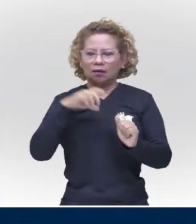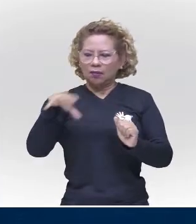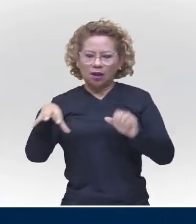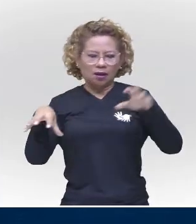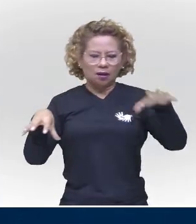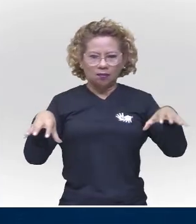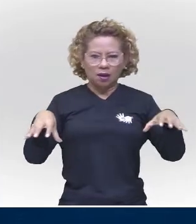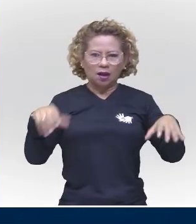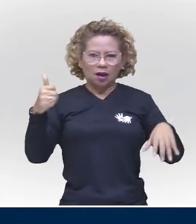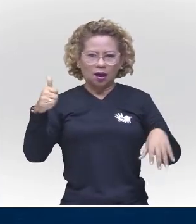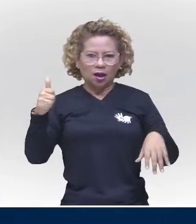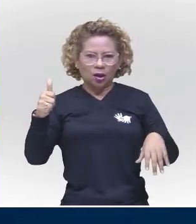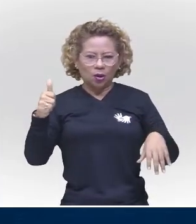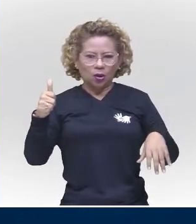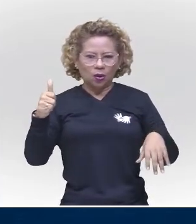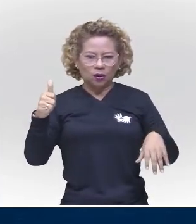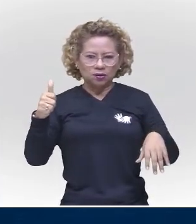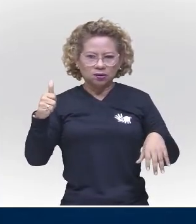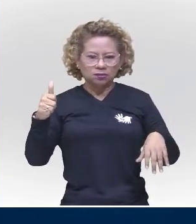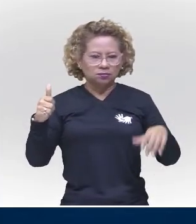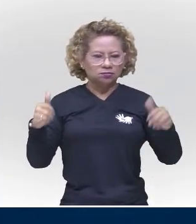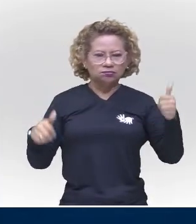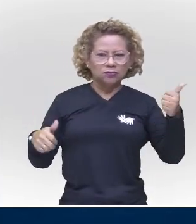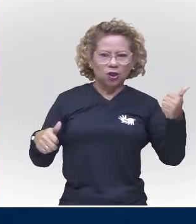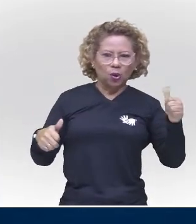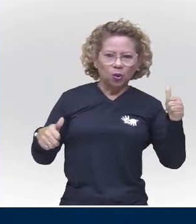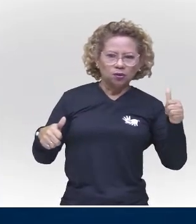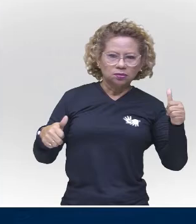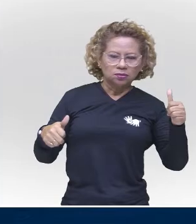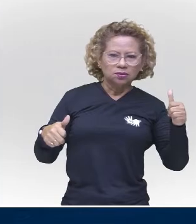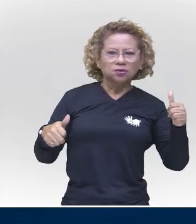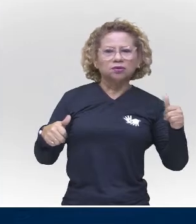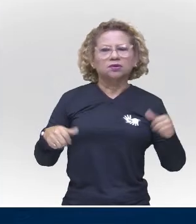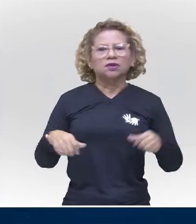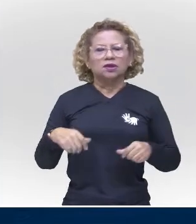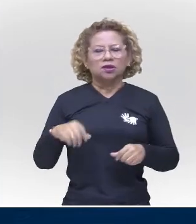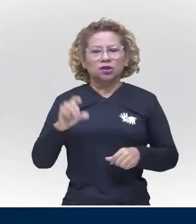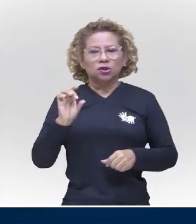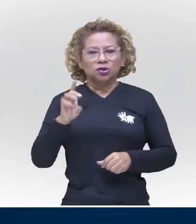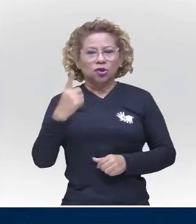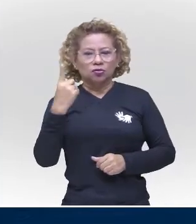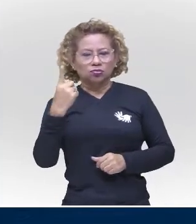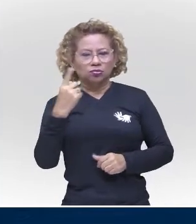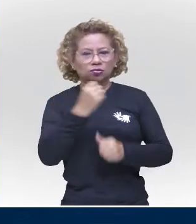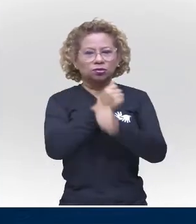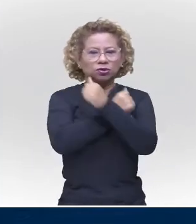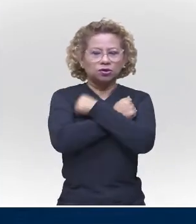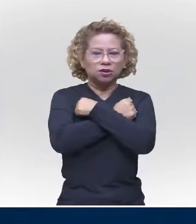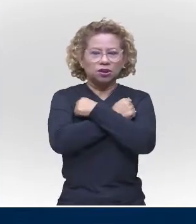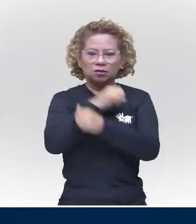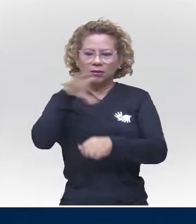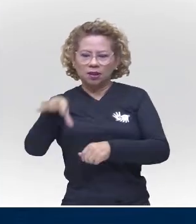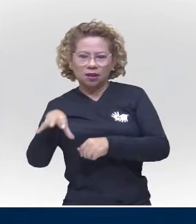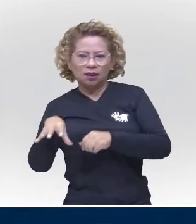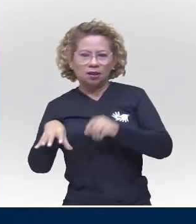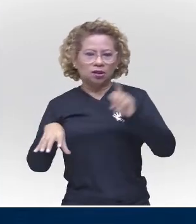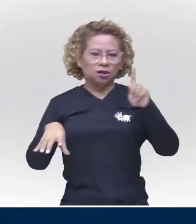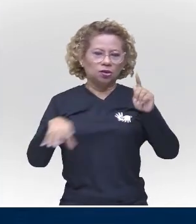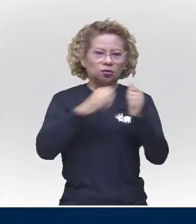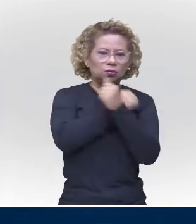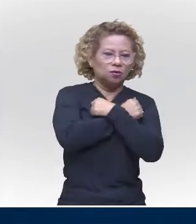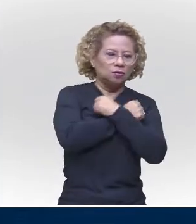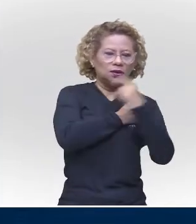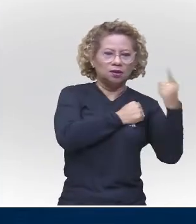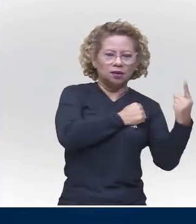jogadores, sendo o goleiro e 10 na linha, tá? O futebol, ele foi trazido para o Brasil